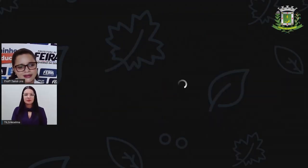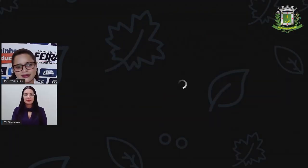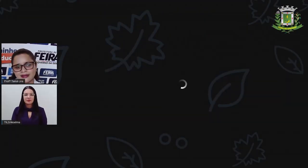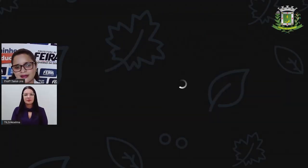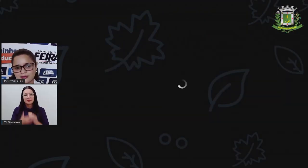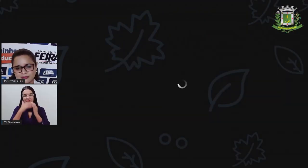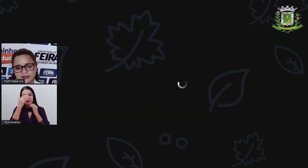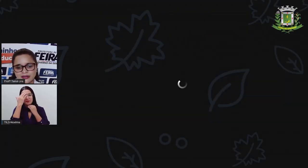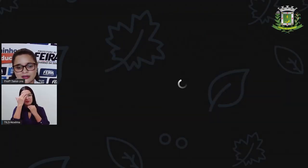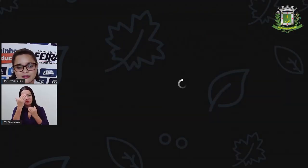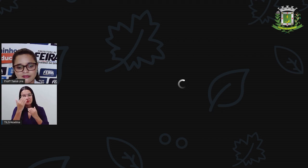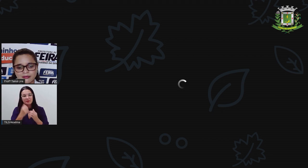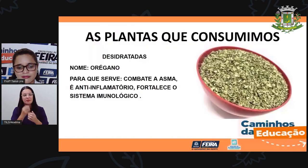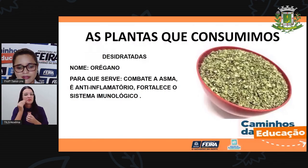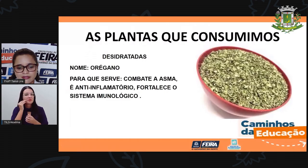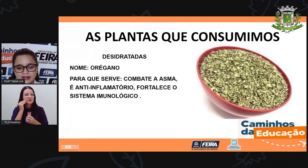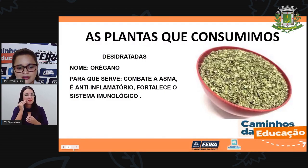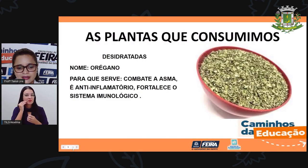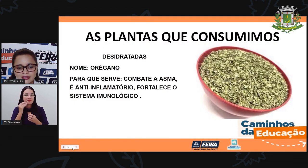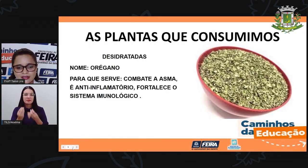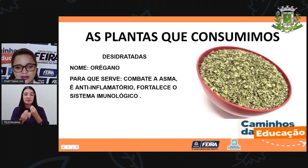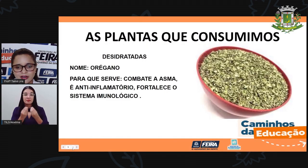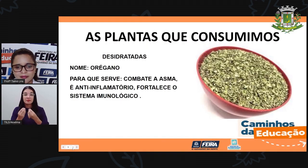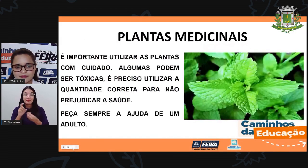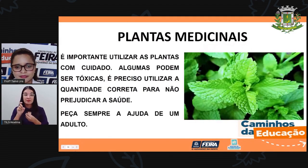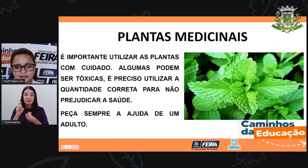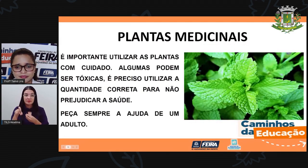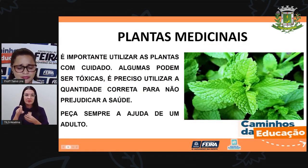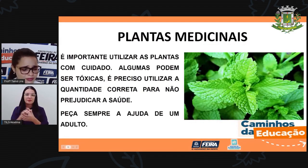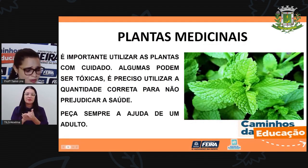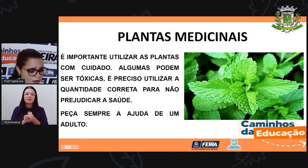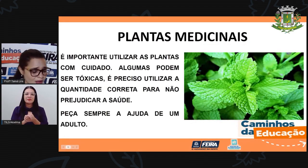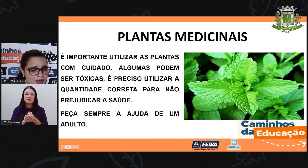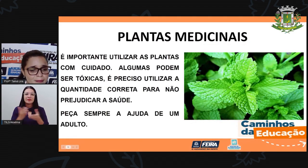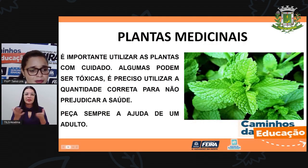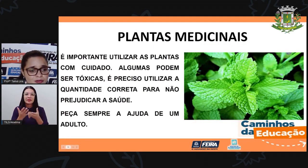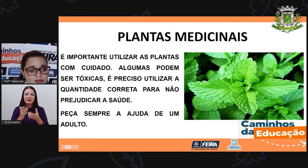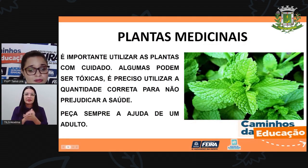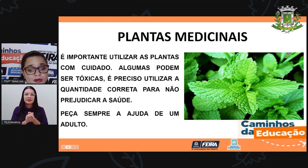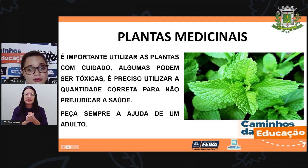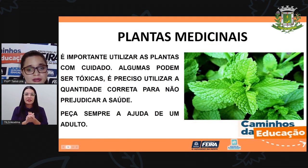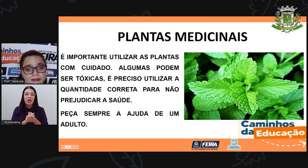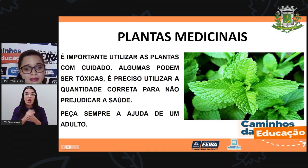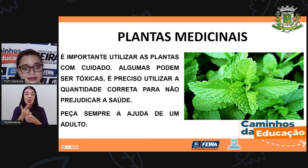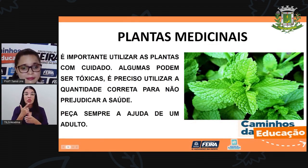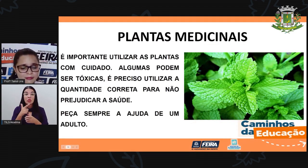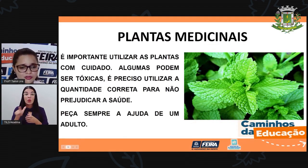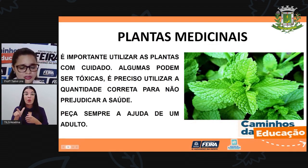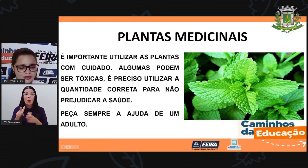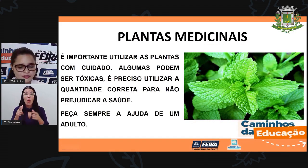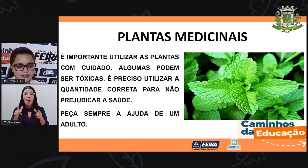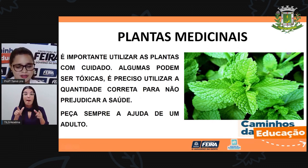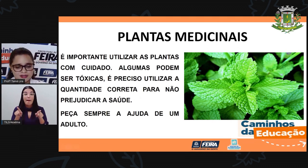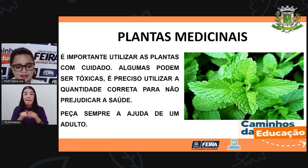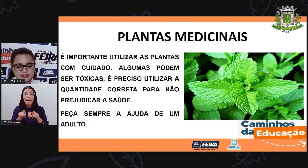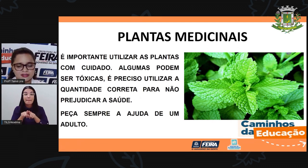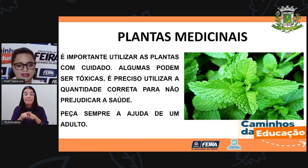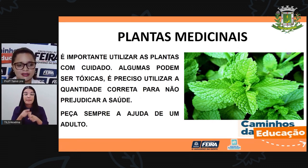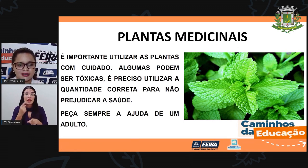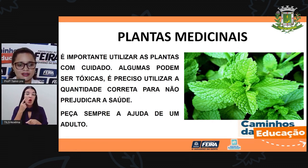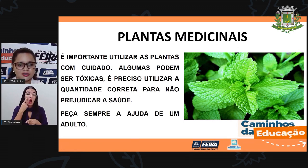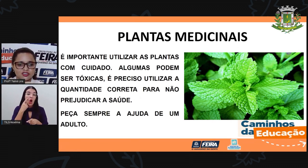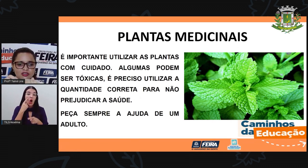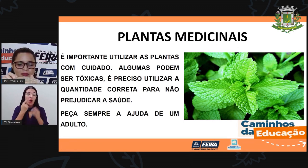Obrigada, Neto. Vamos voltar aqui, ó. Ah, a Pró trouxe uma outra planta pra mostrar a vocês aqui